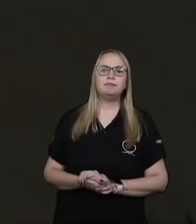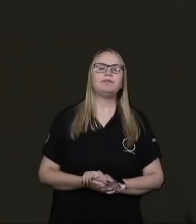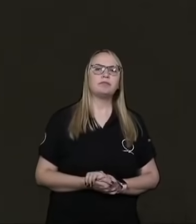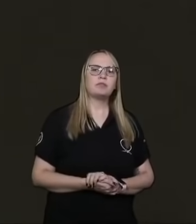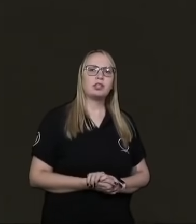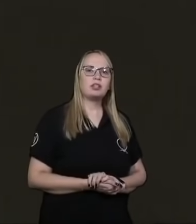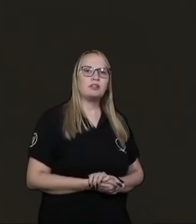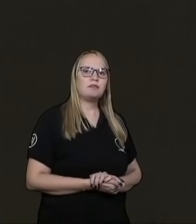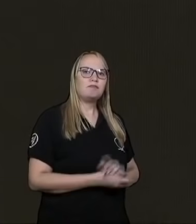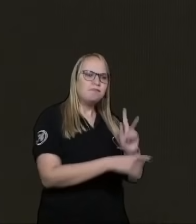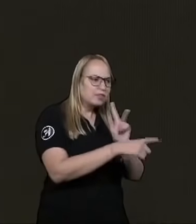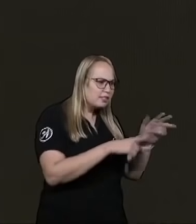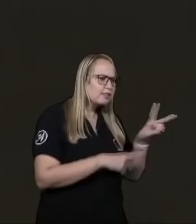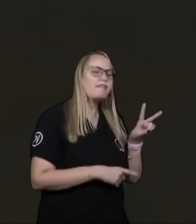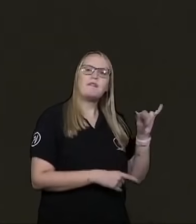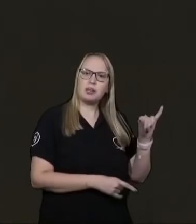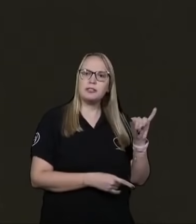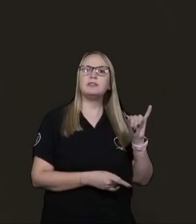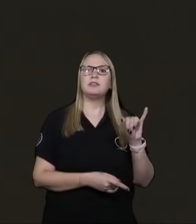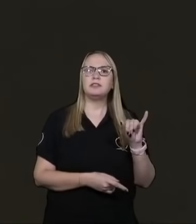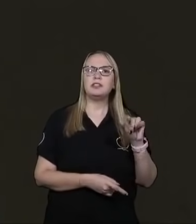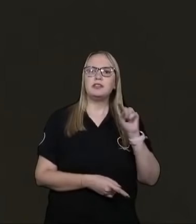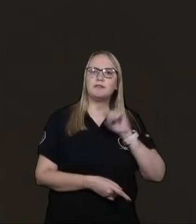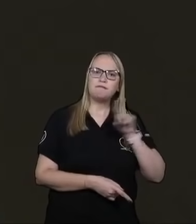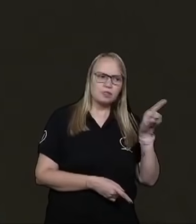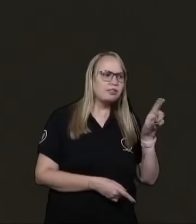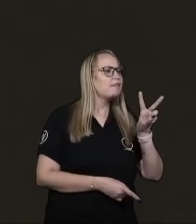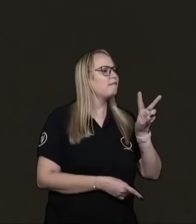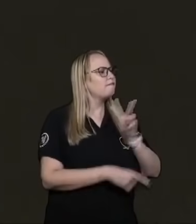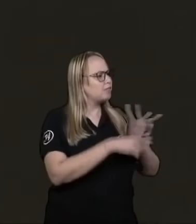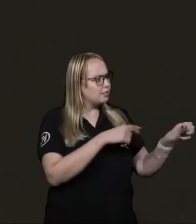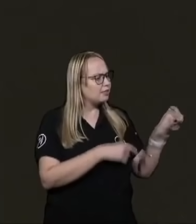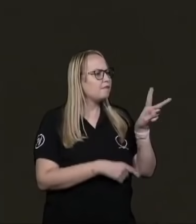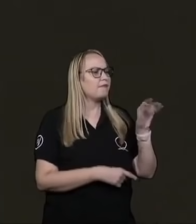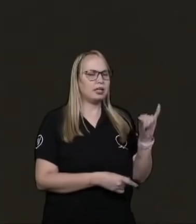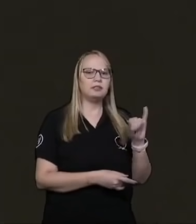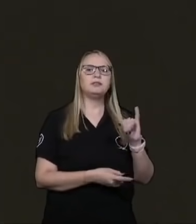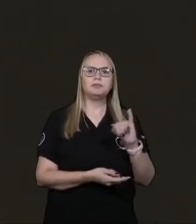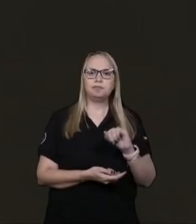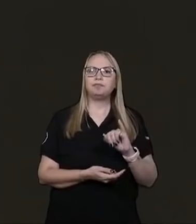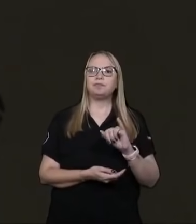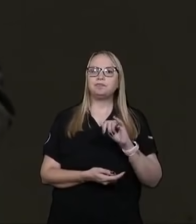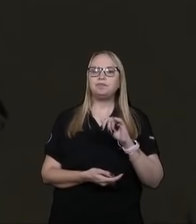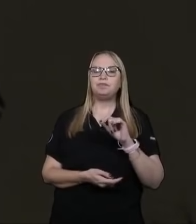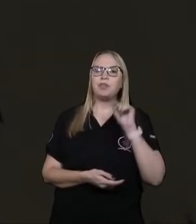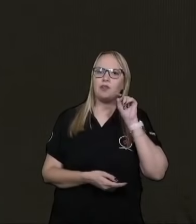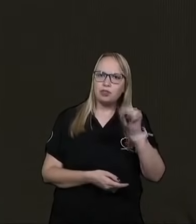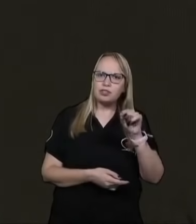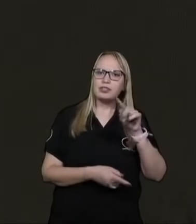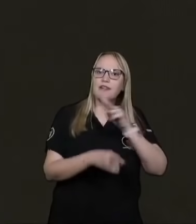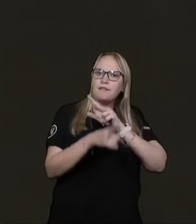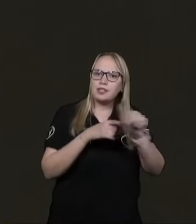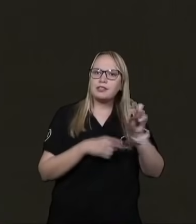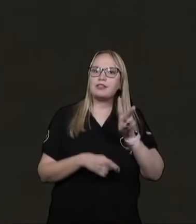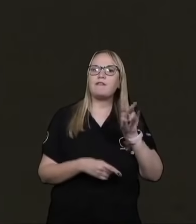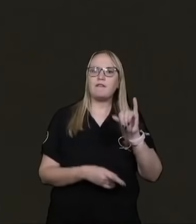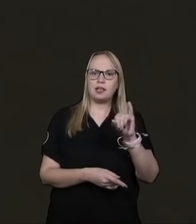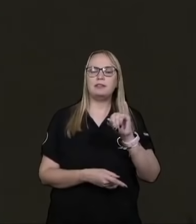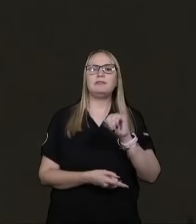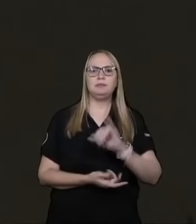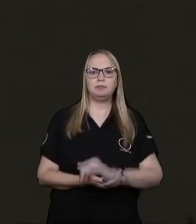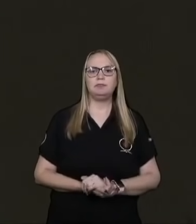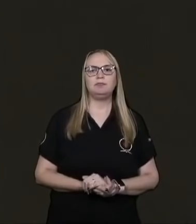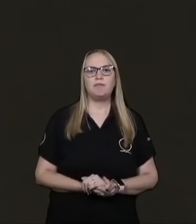e você vai prevalecer e você vai prevalecer você vai prevalecer